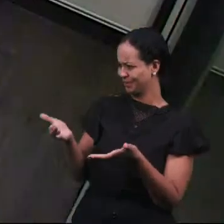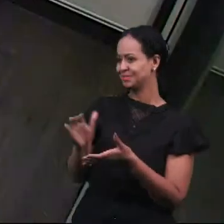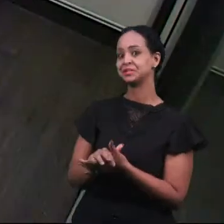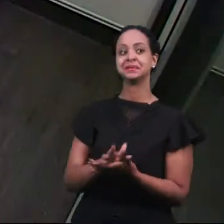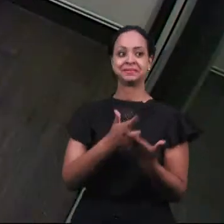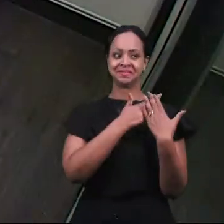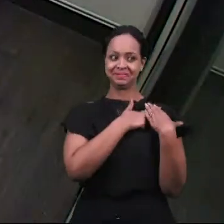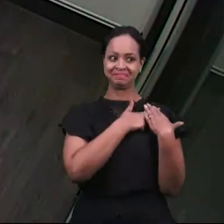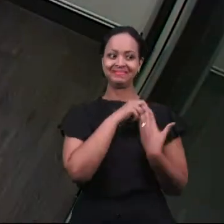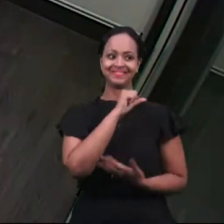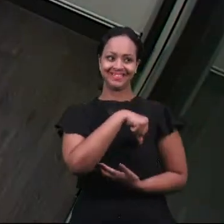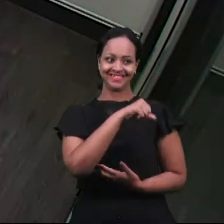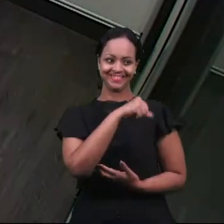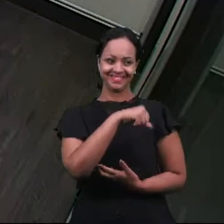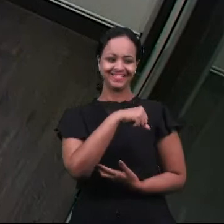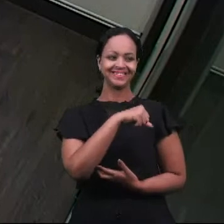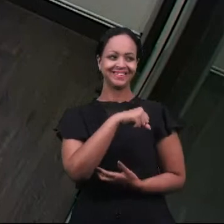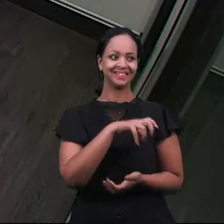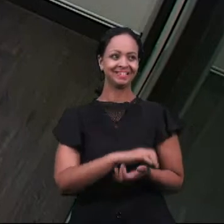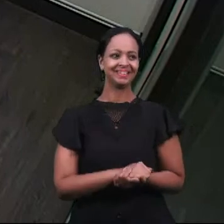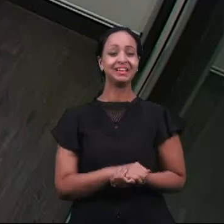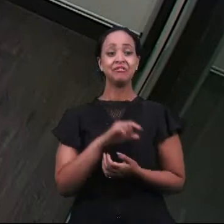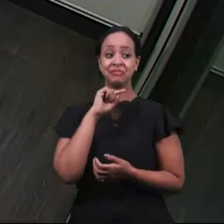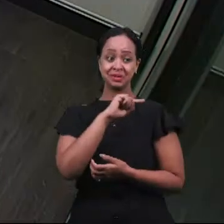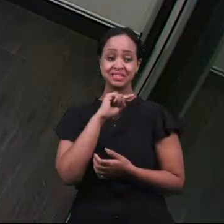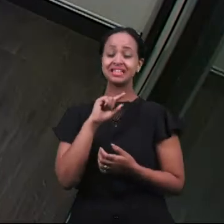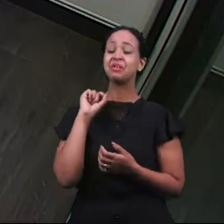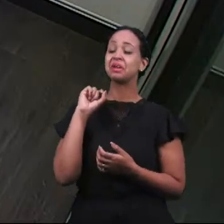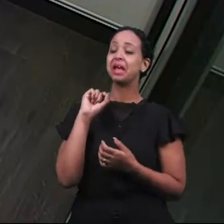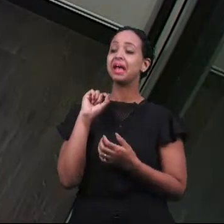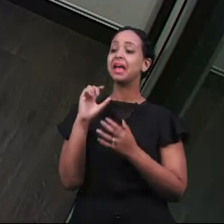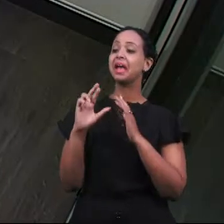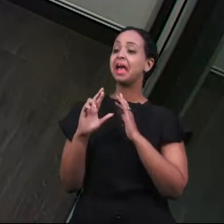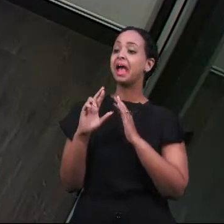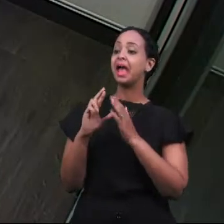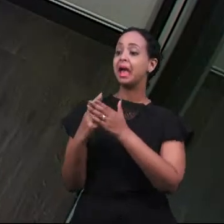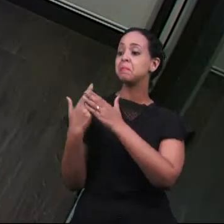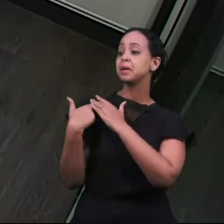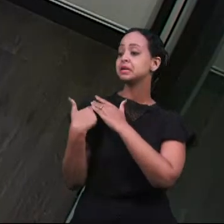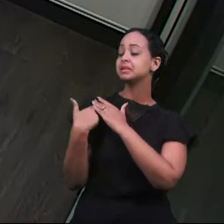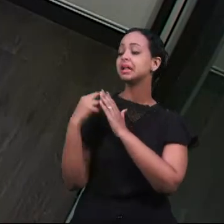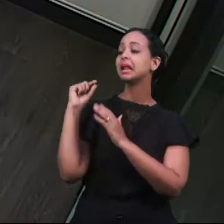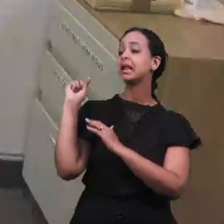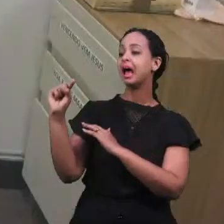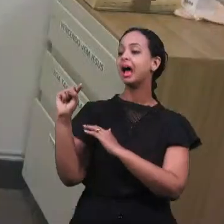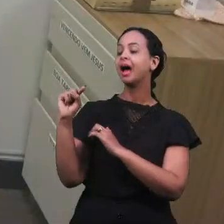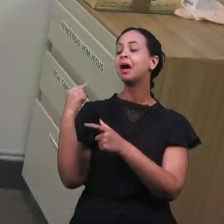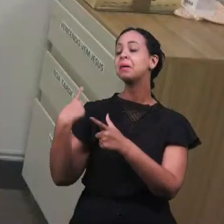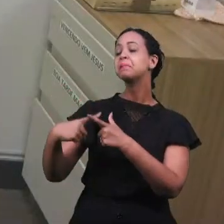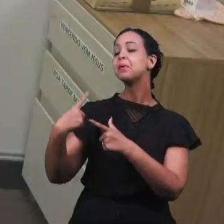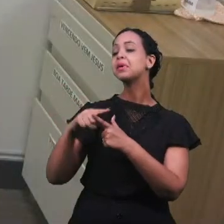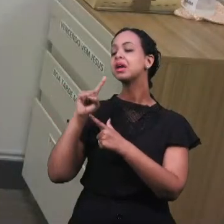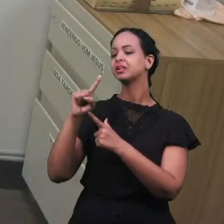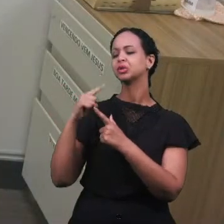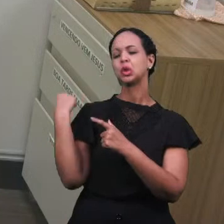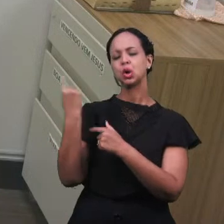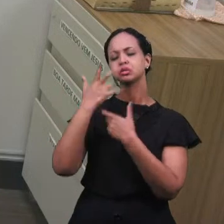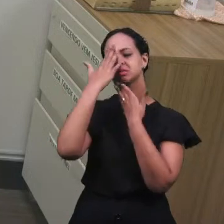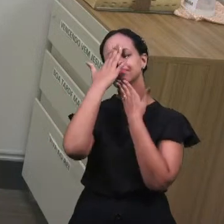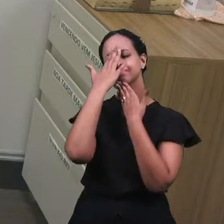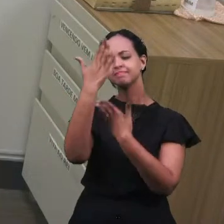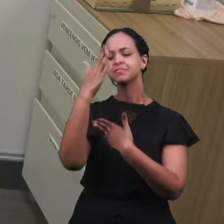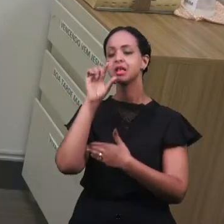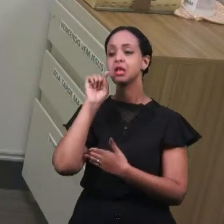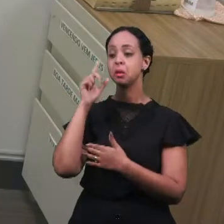Responsabilidade. Responsabilidade muito grande representando Brasília, brincadeiras à parte, é muito importante, nós glorificamos pela vida dos pastores de